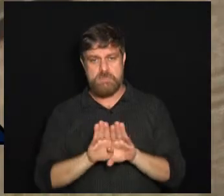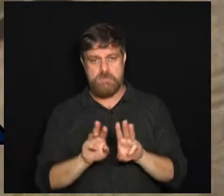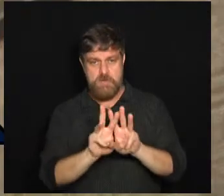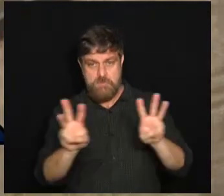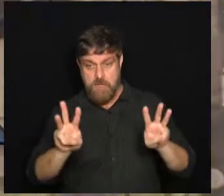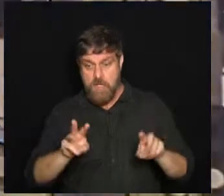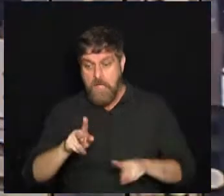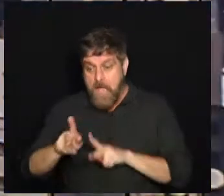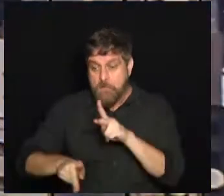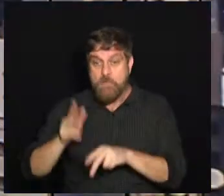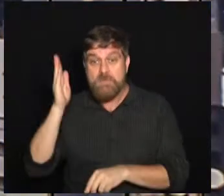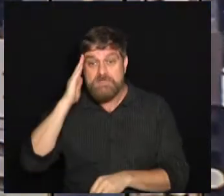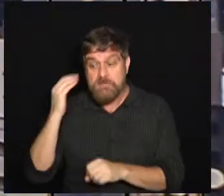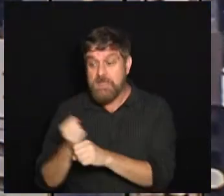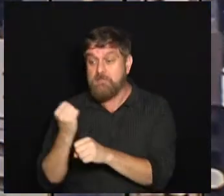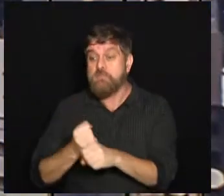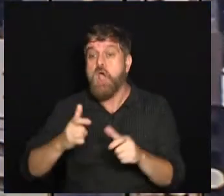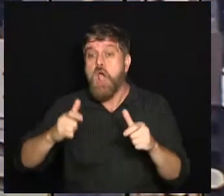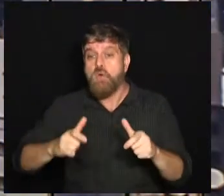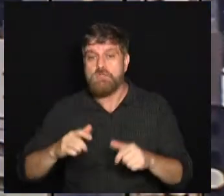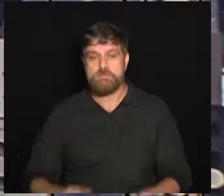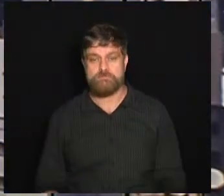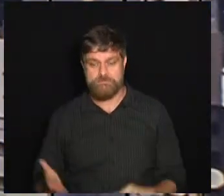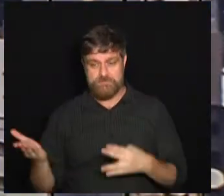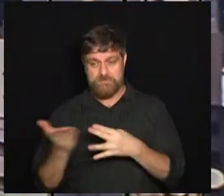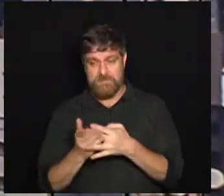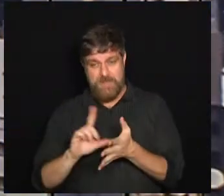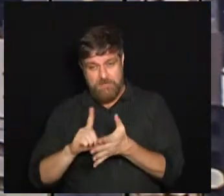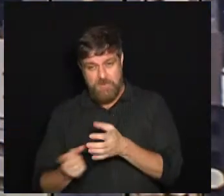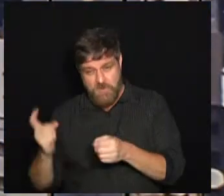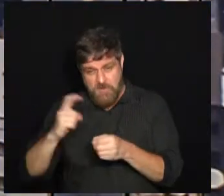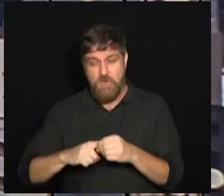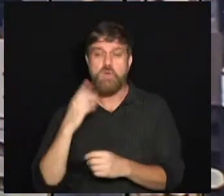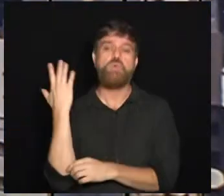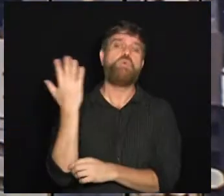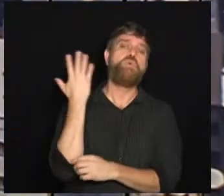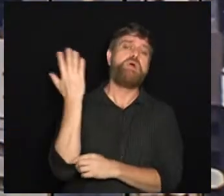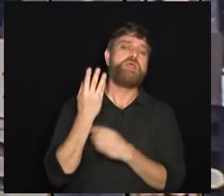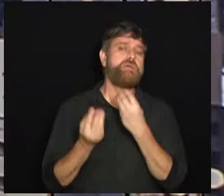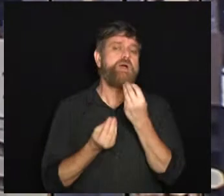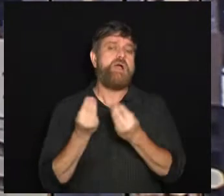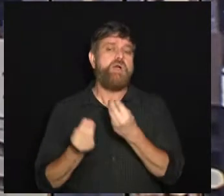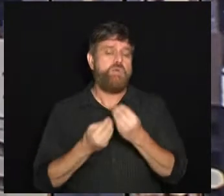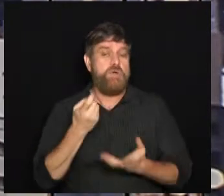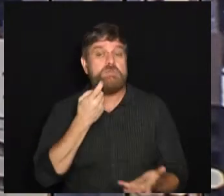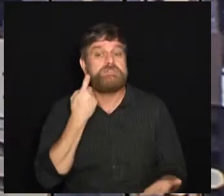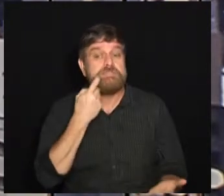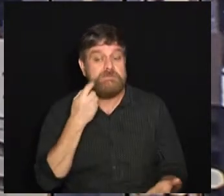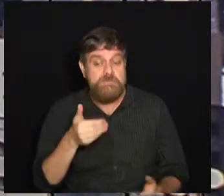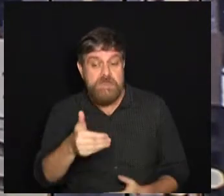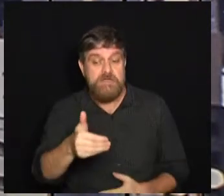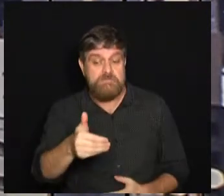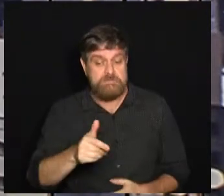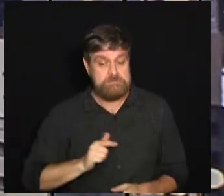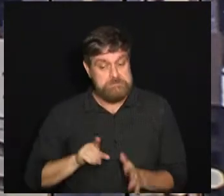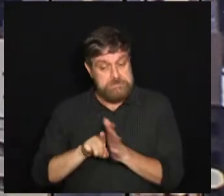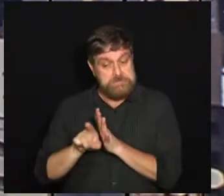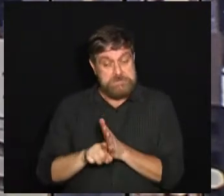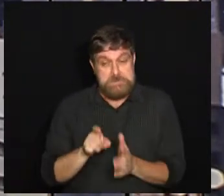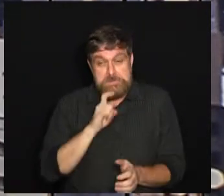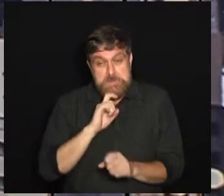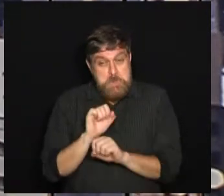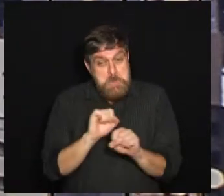serviço à população. Rápido intervalo e na volta a previsão do tempo para esta sexta-feira. Será que tem frente